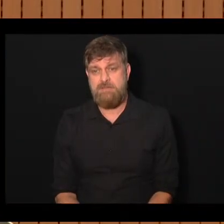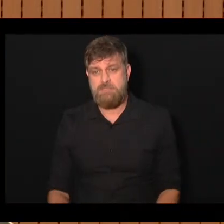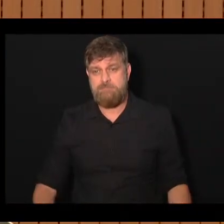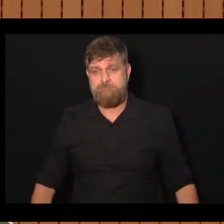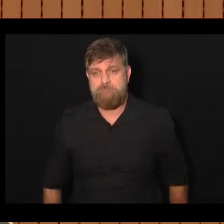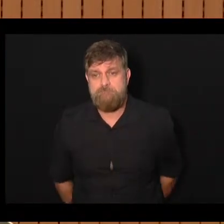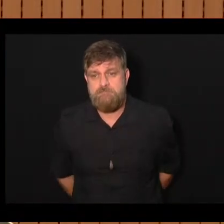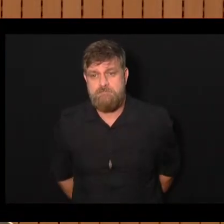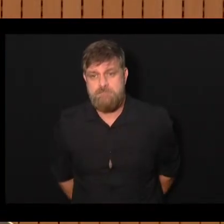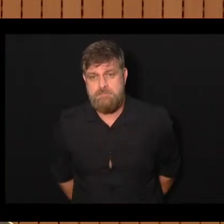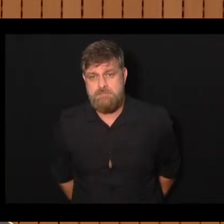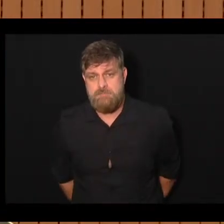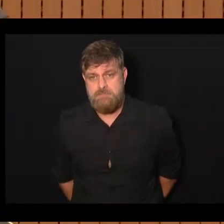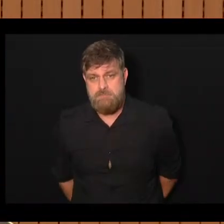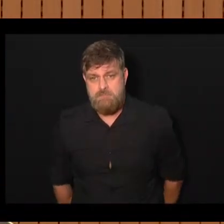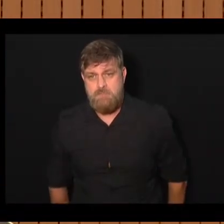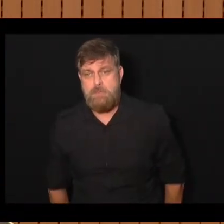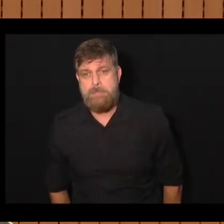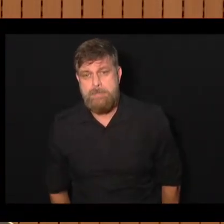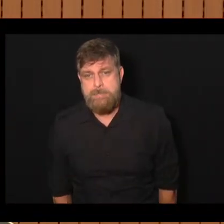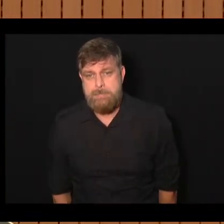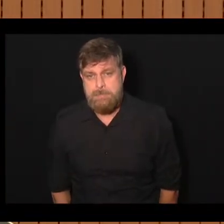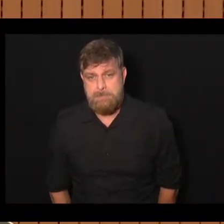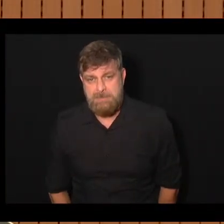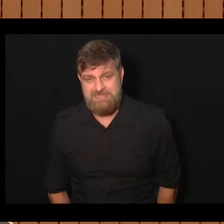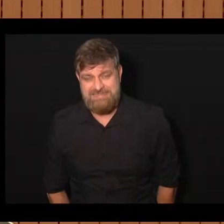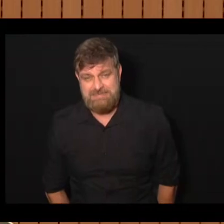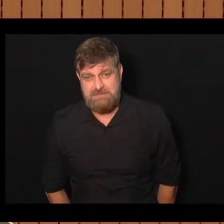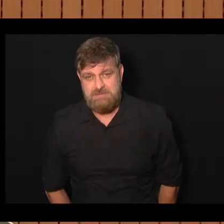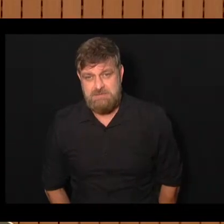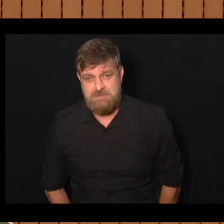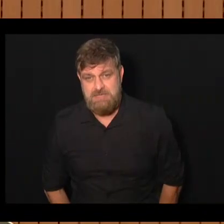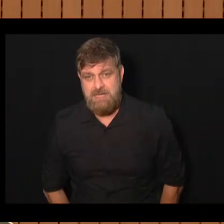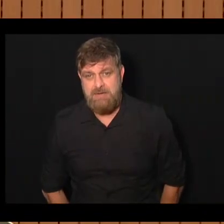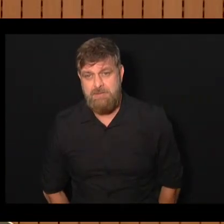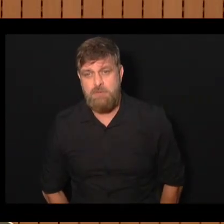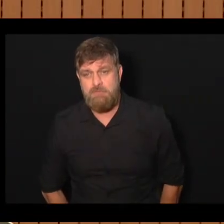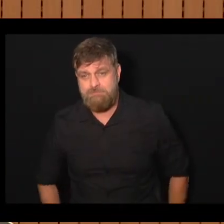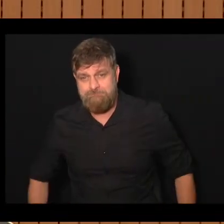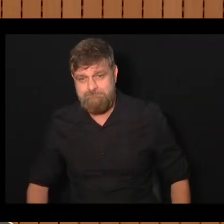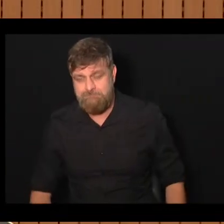Marcos Bernardelli. E eu devo dizer aqui, e eu vou fazer a sugestão